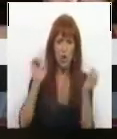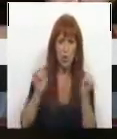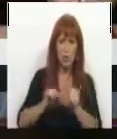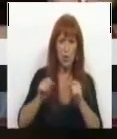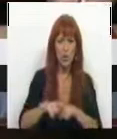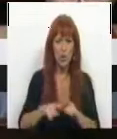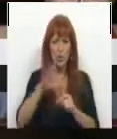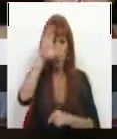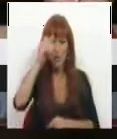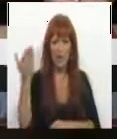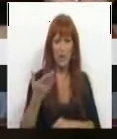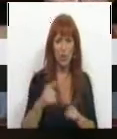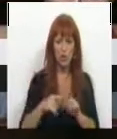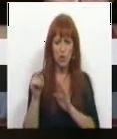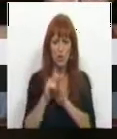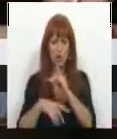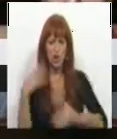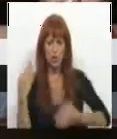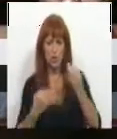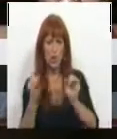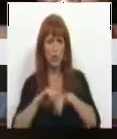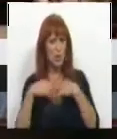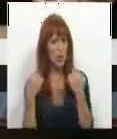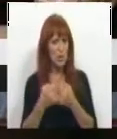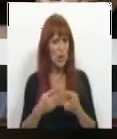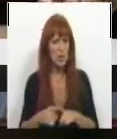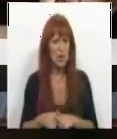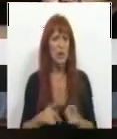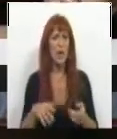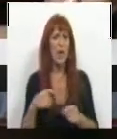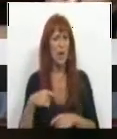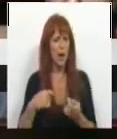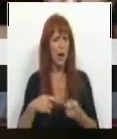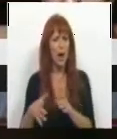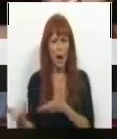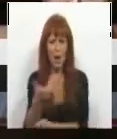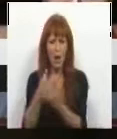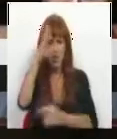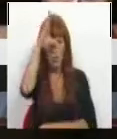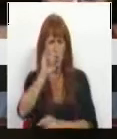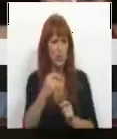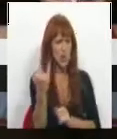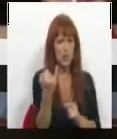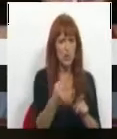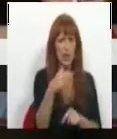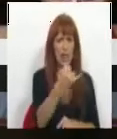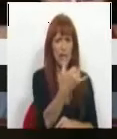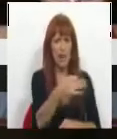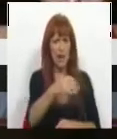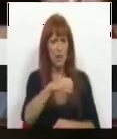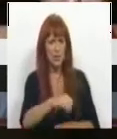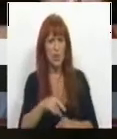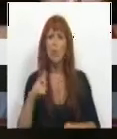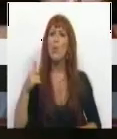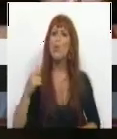protocolos, do Estado de Direito, dos princípios de justiça social que devem presidir a relação entre os Estados e as instituições particulares.